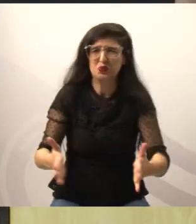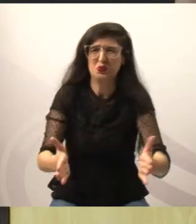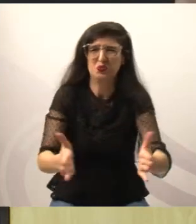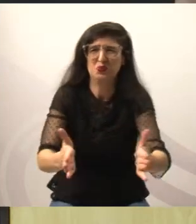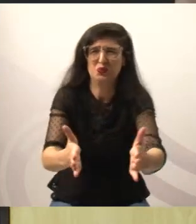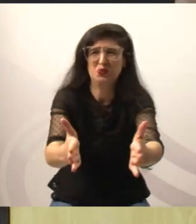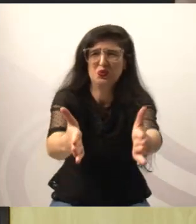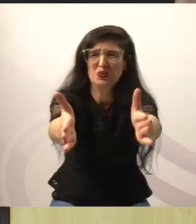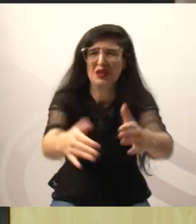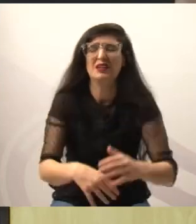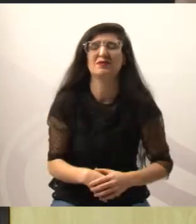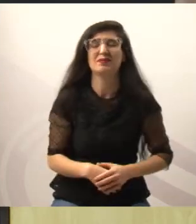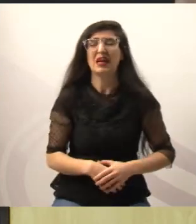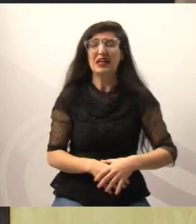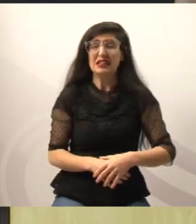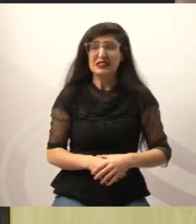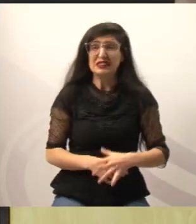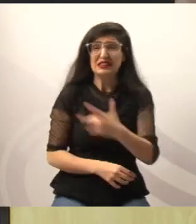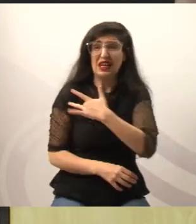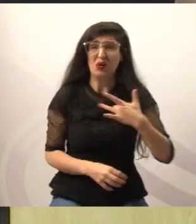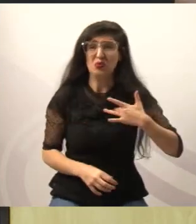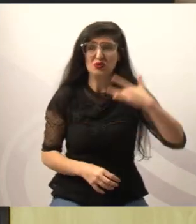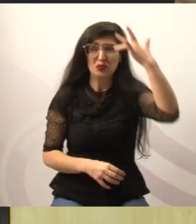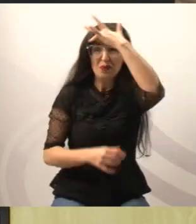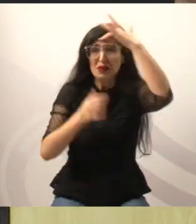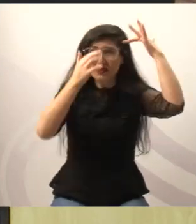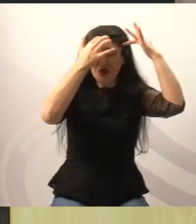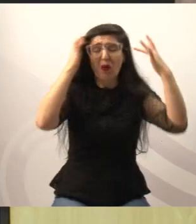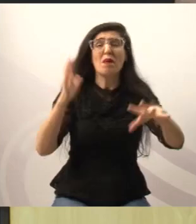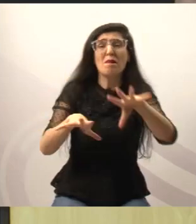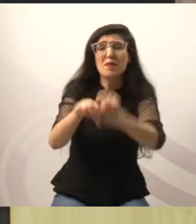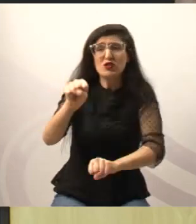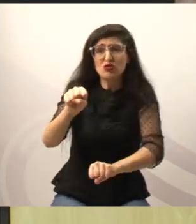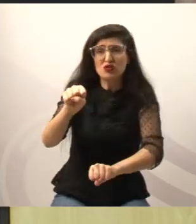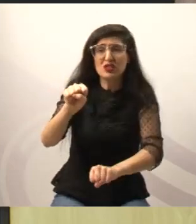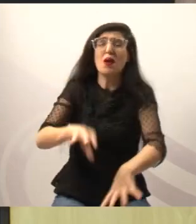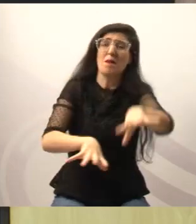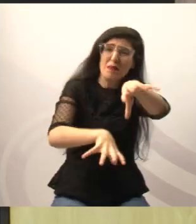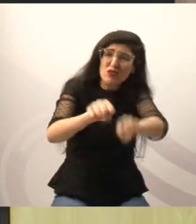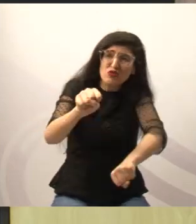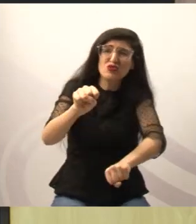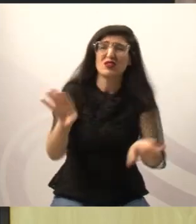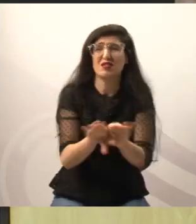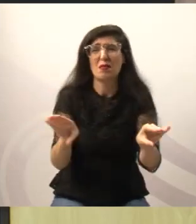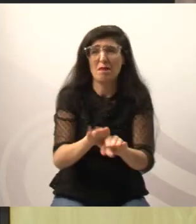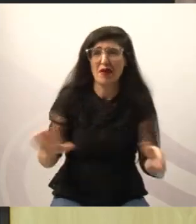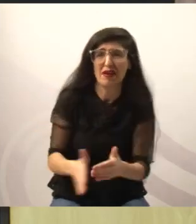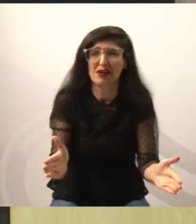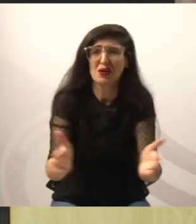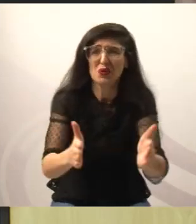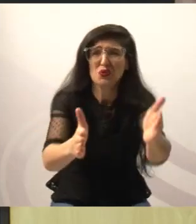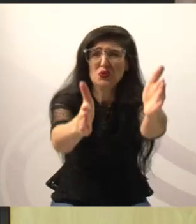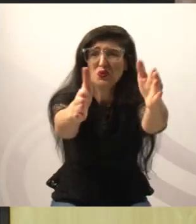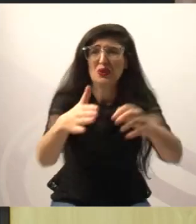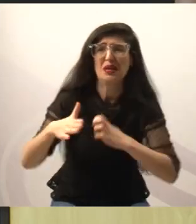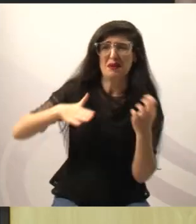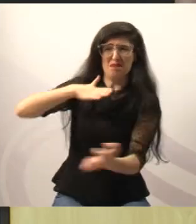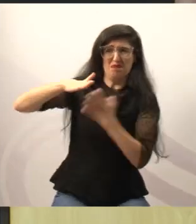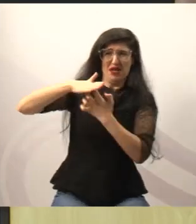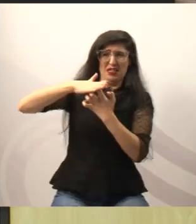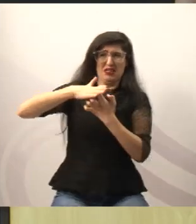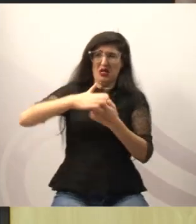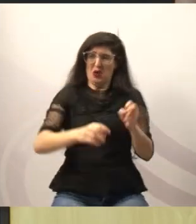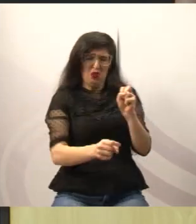os sérios riscos que essa situação oferece à população e ao meio ambiente. E considerando que, conforme a resposta da Prefeitura, o município propôs